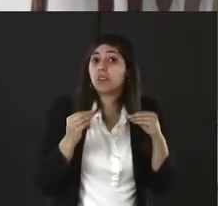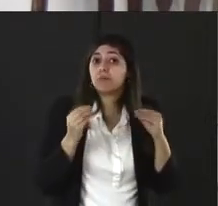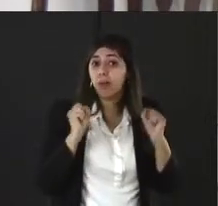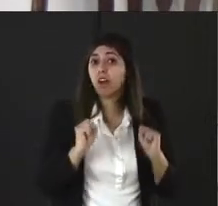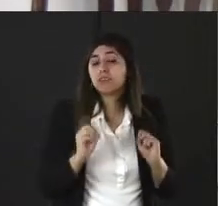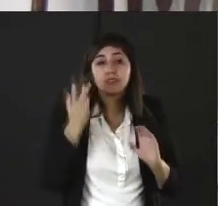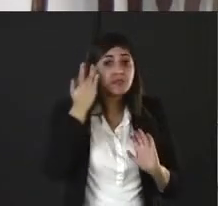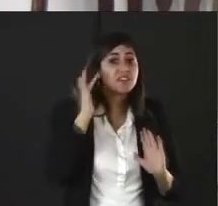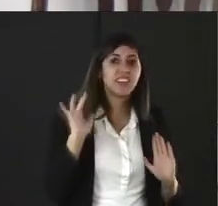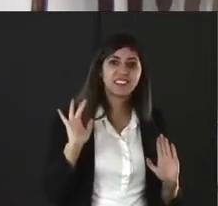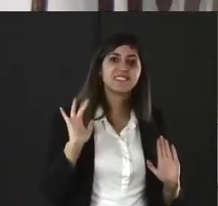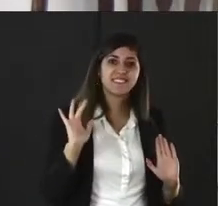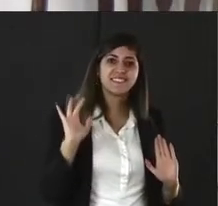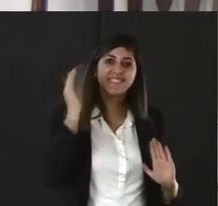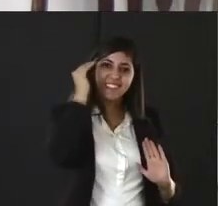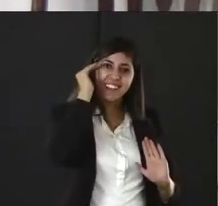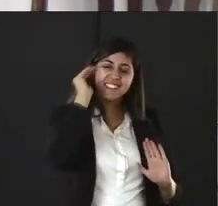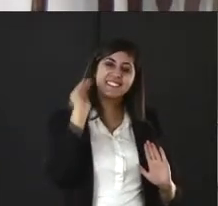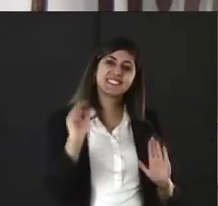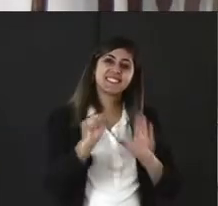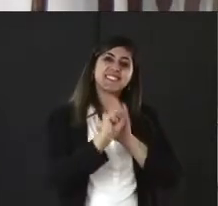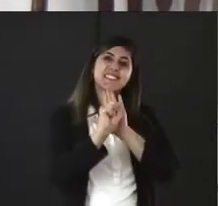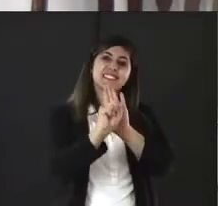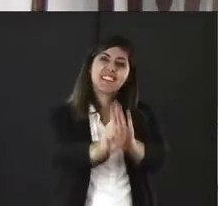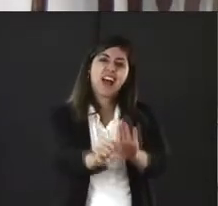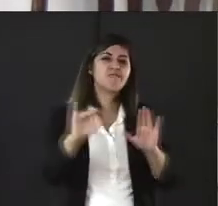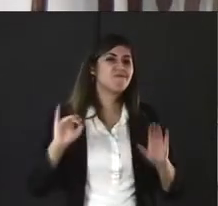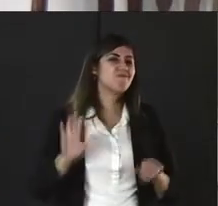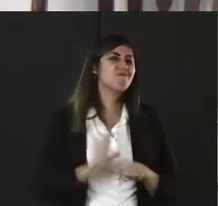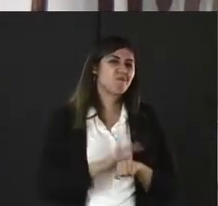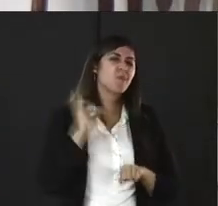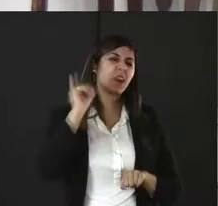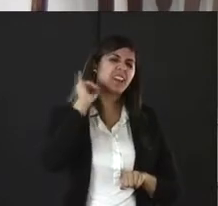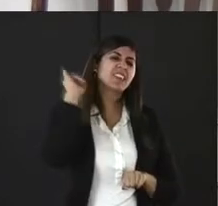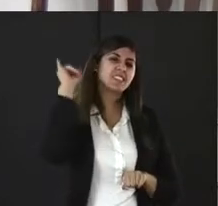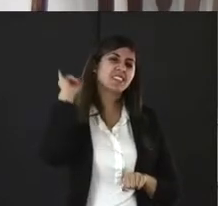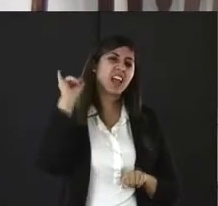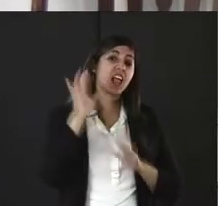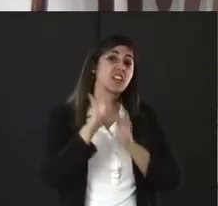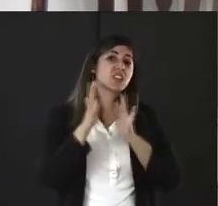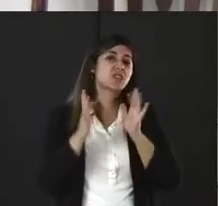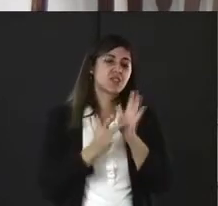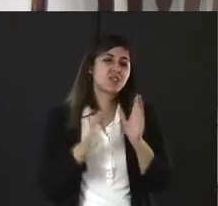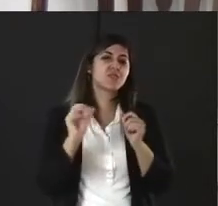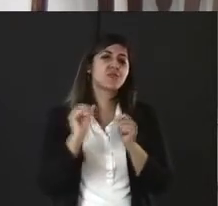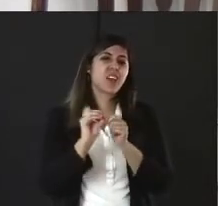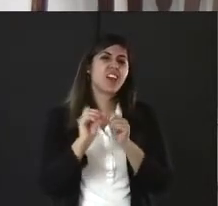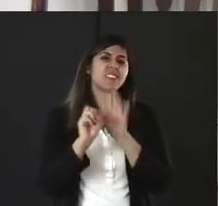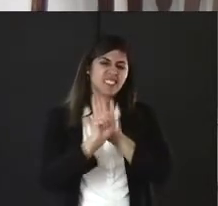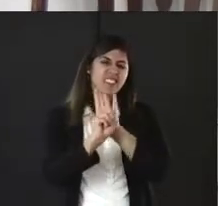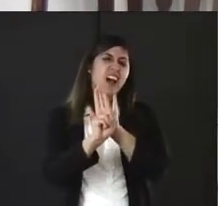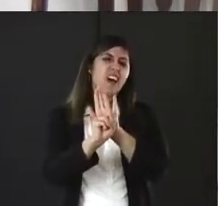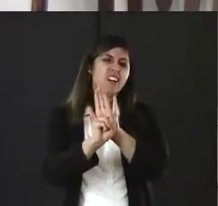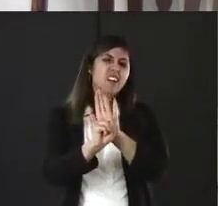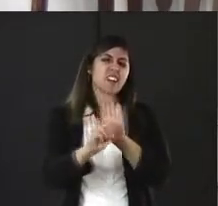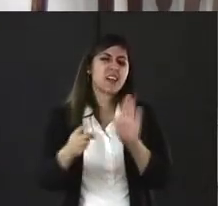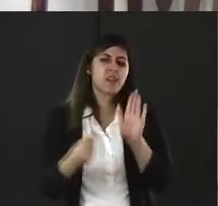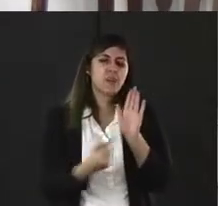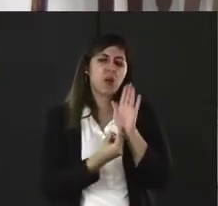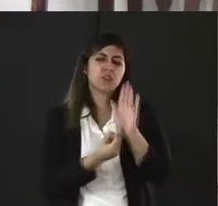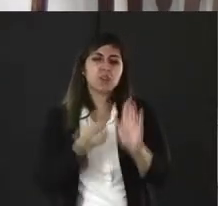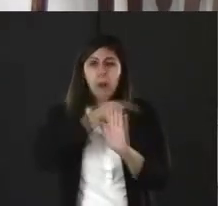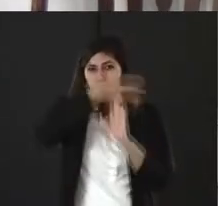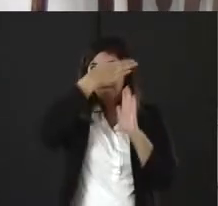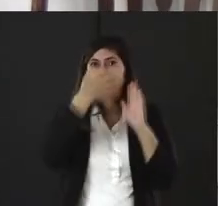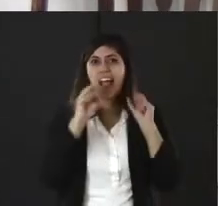sinais são muito importantes cristo se fez um sinal cristo mostrou a